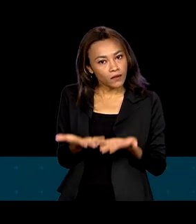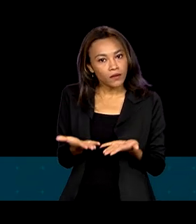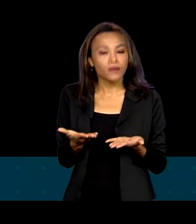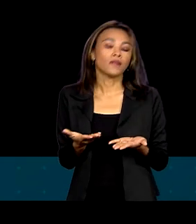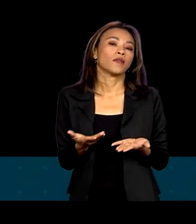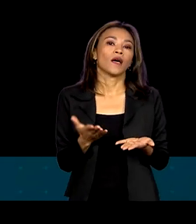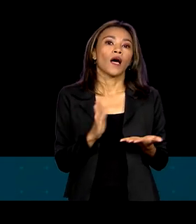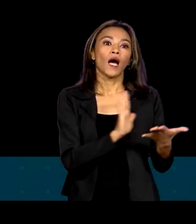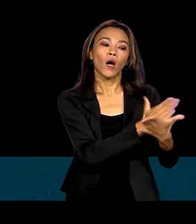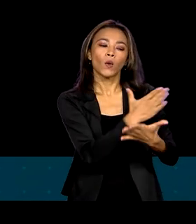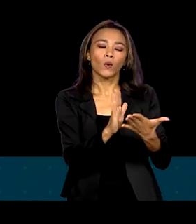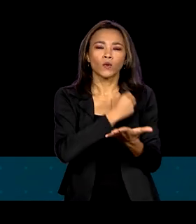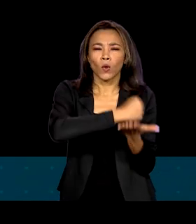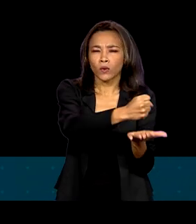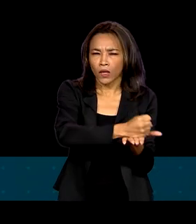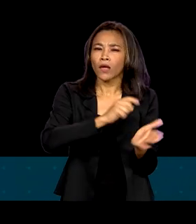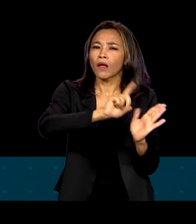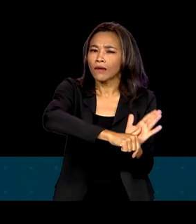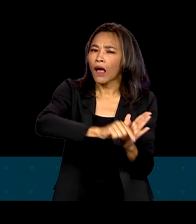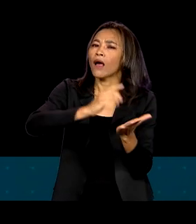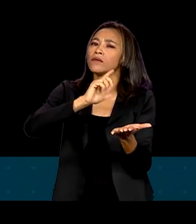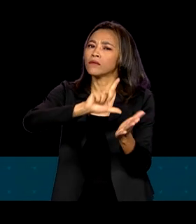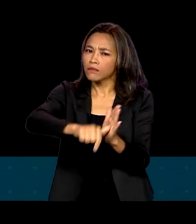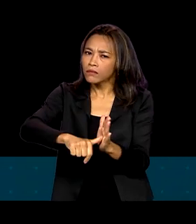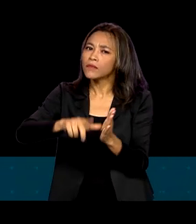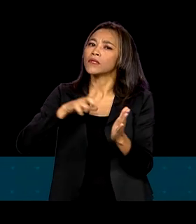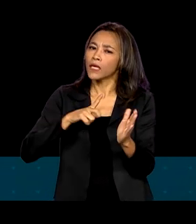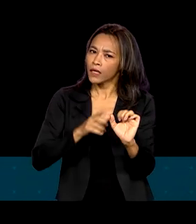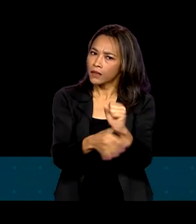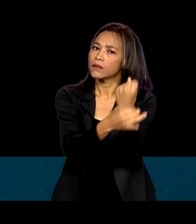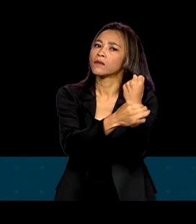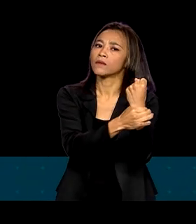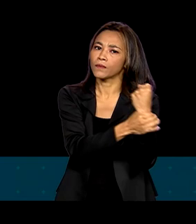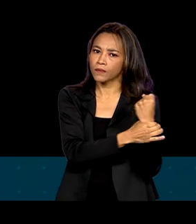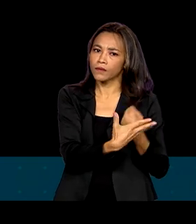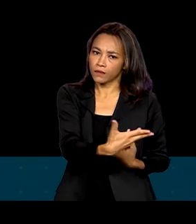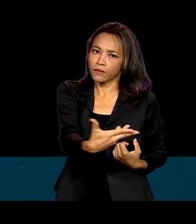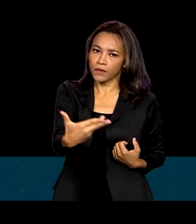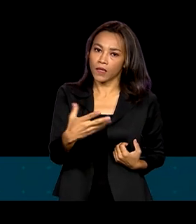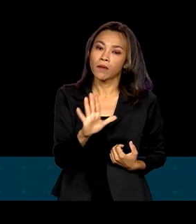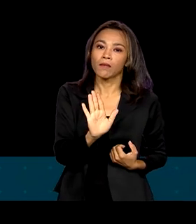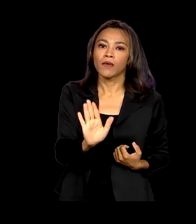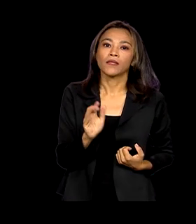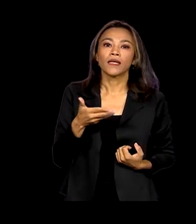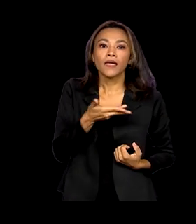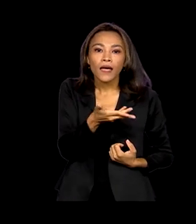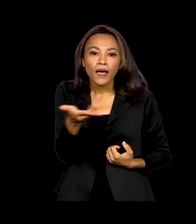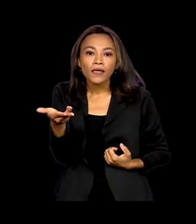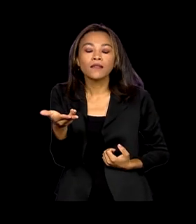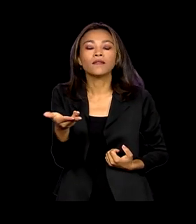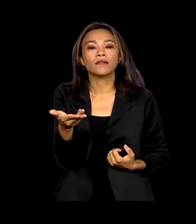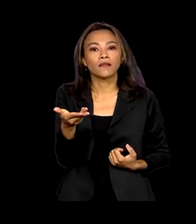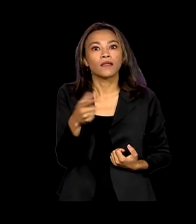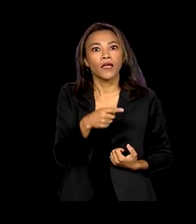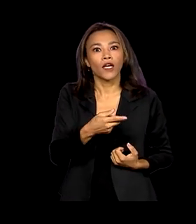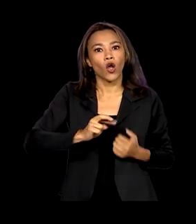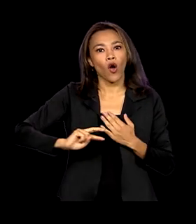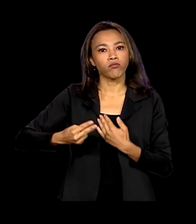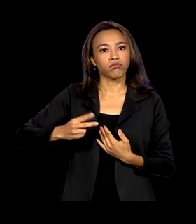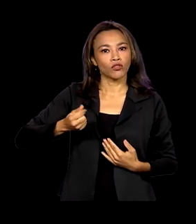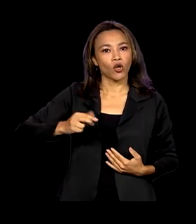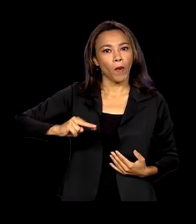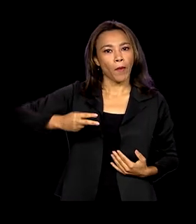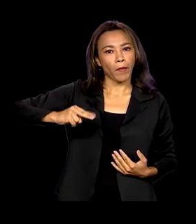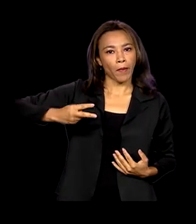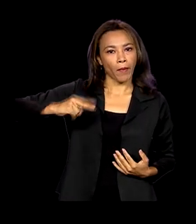alguns contratos em atraso todos cobertos por garantia mas o fato é que essas operações deram o lucro além